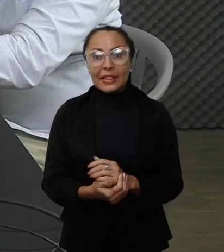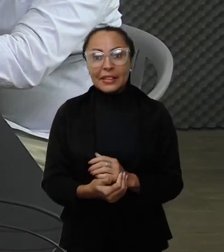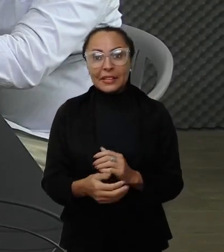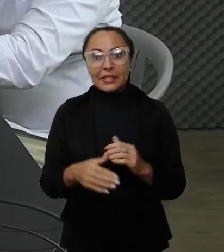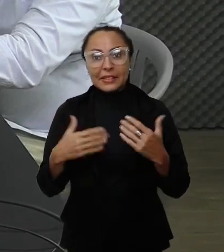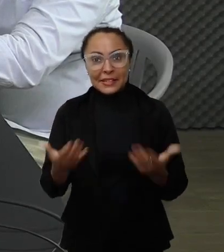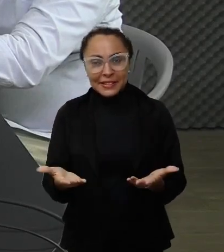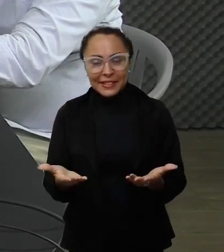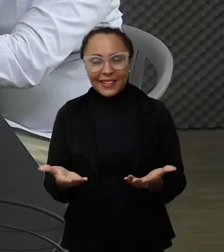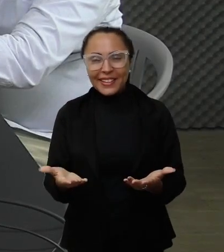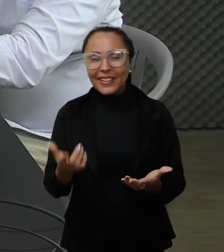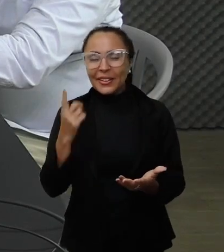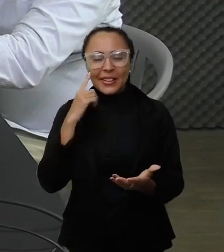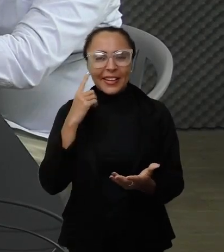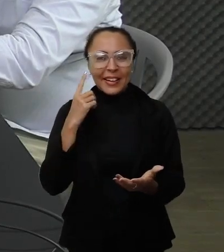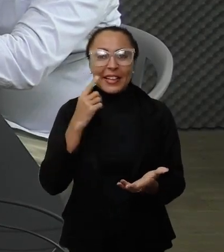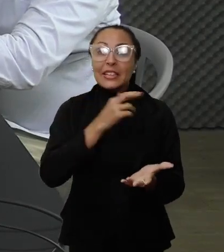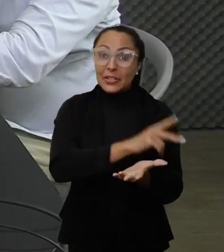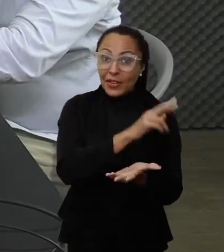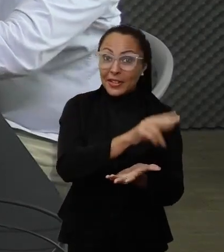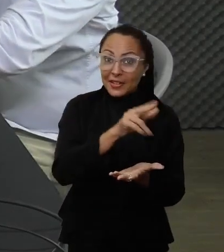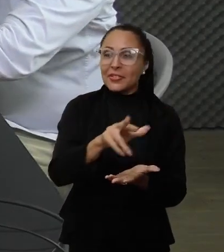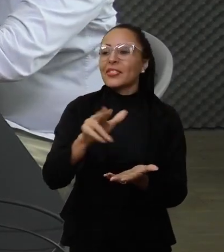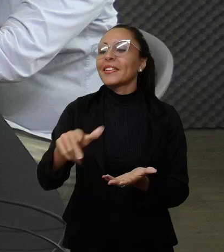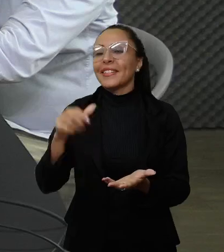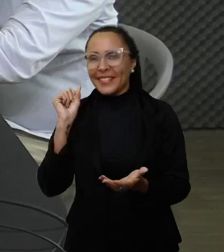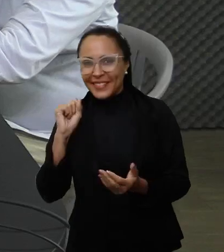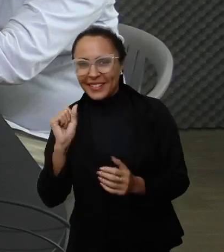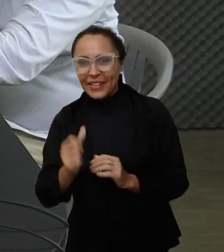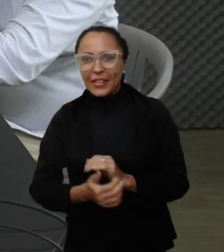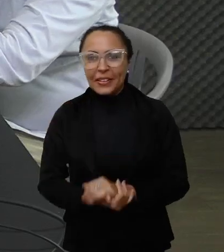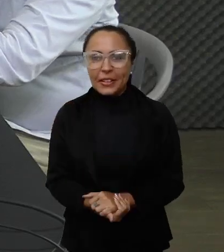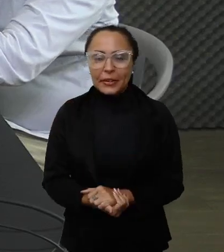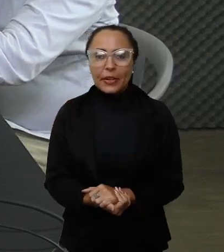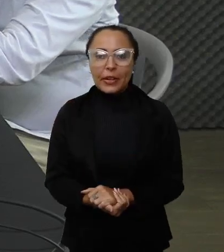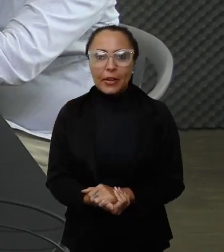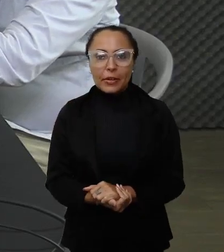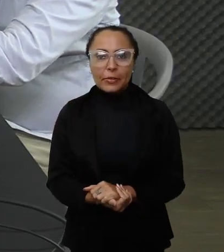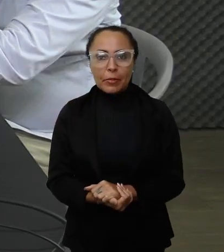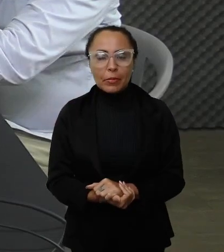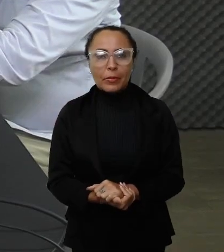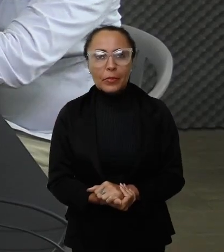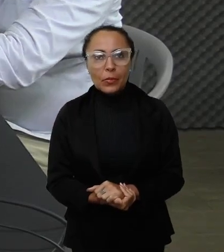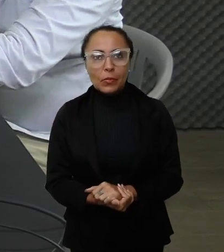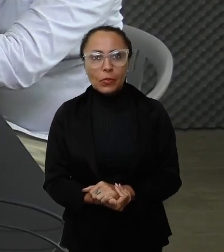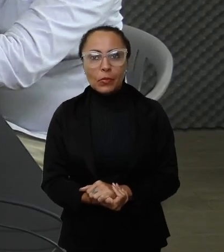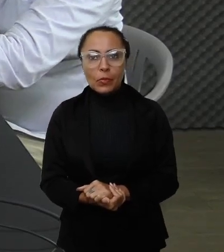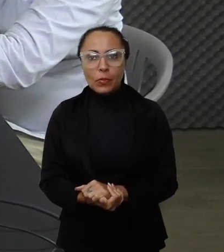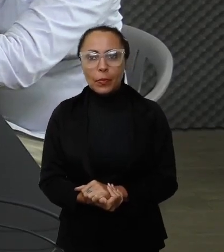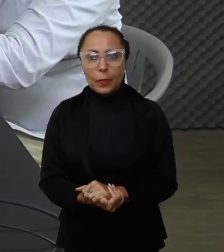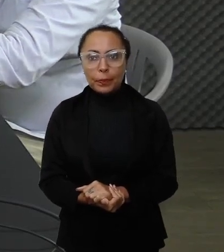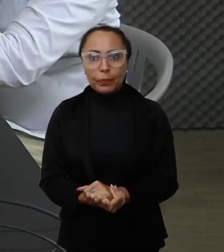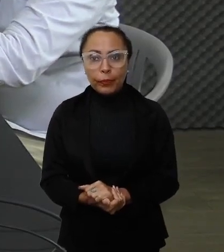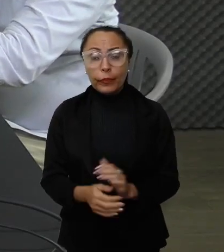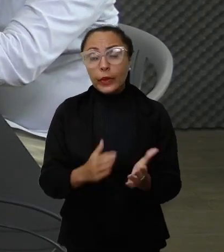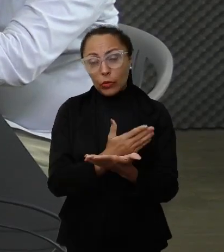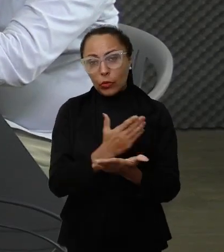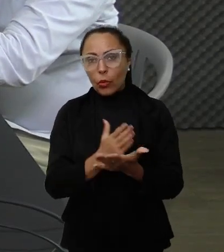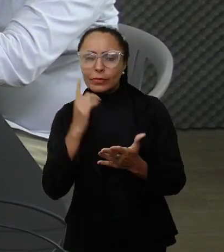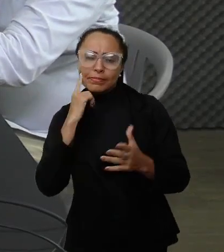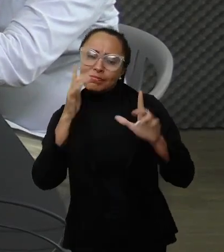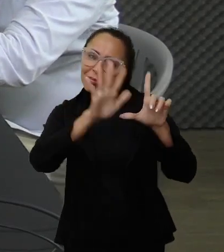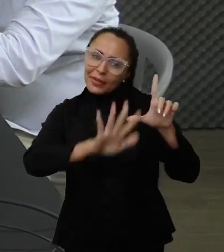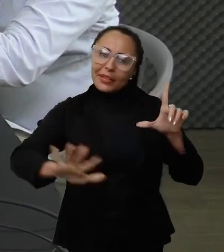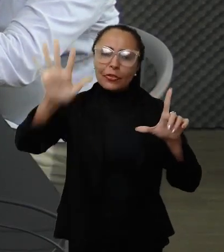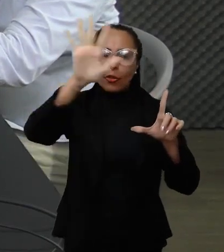eu não estou conseguindo falar. Se Diversifica. diversifica Né? em muitas Em plataformas, muitas não é? plataformas,